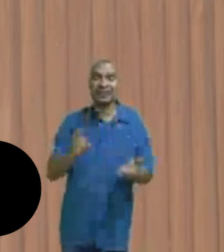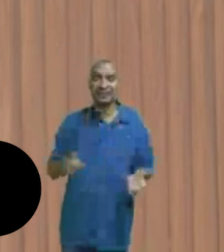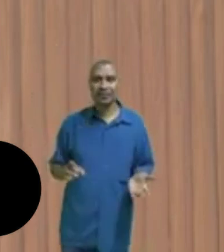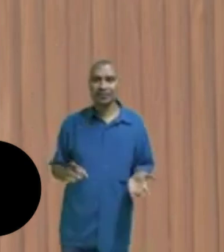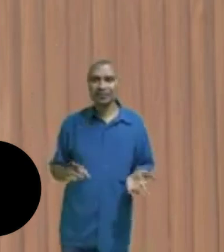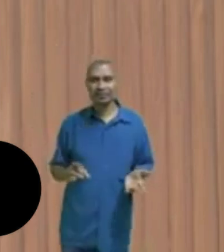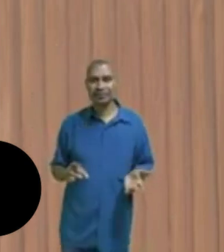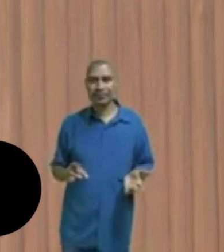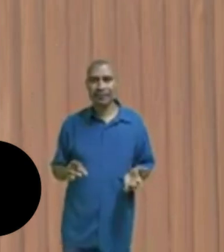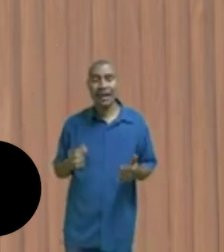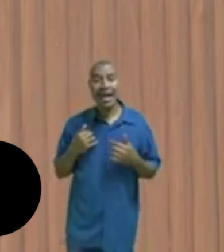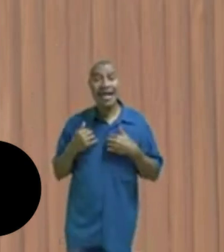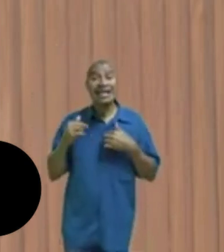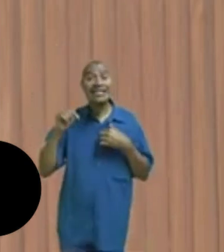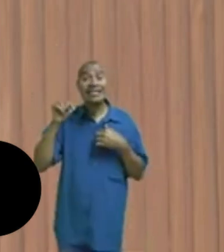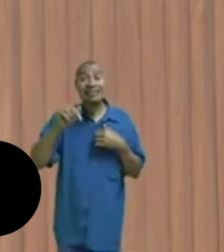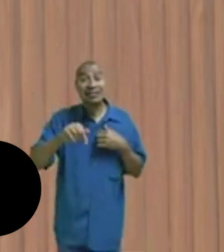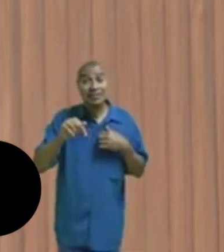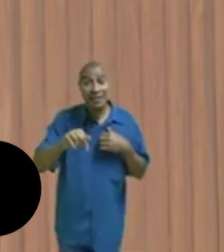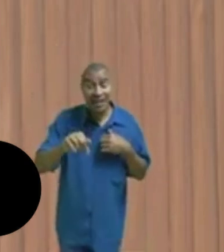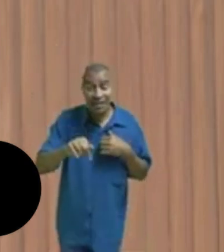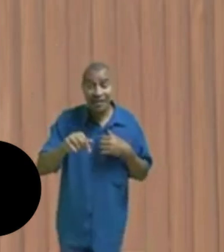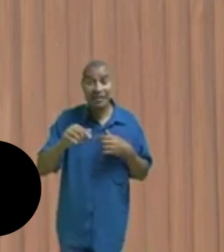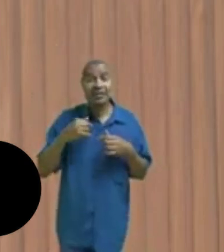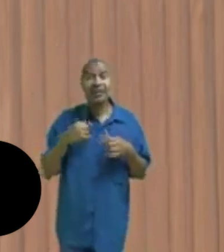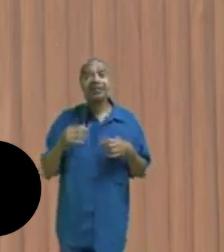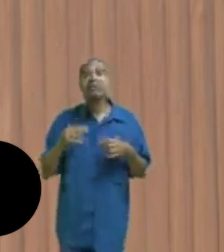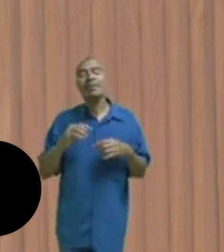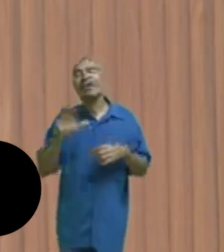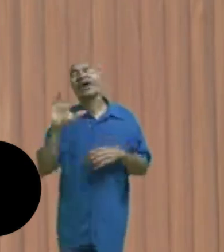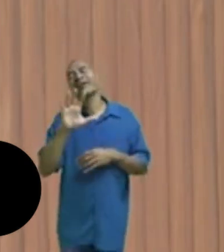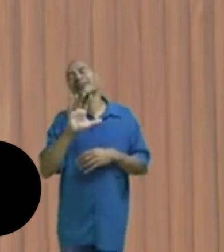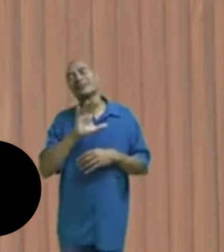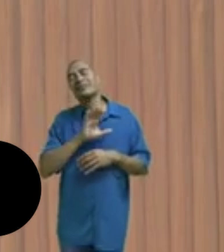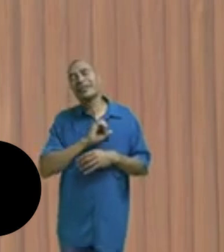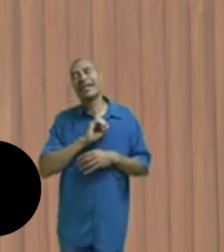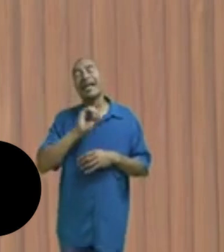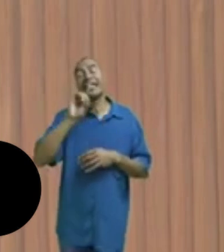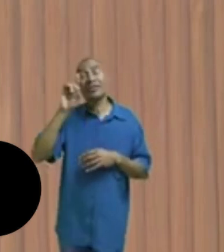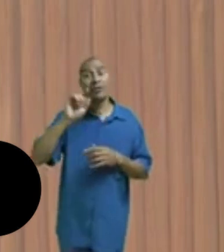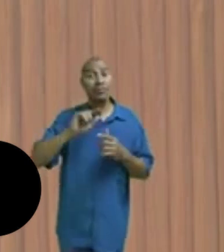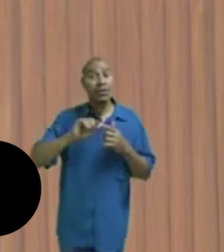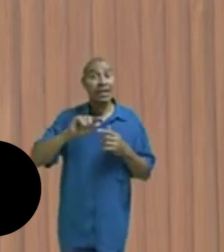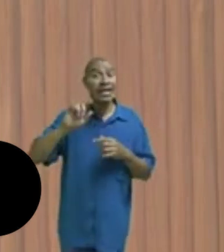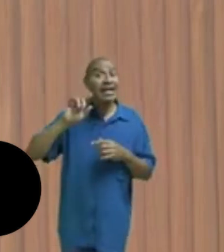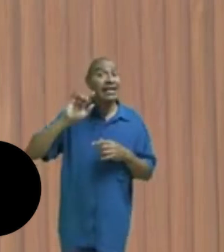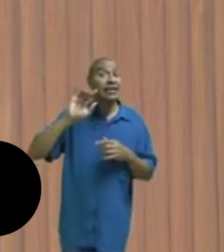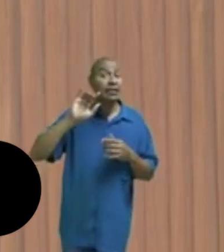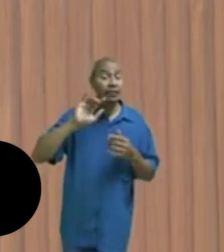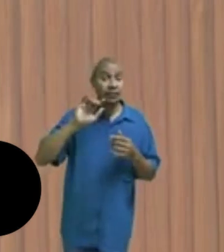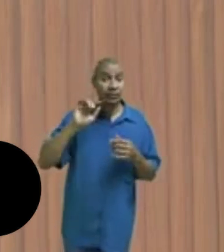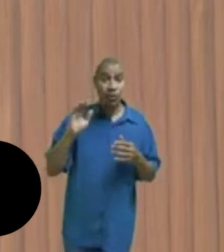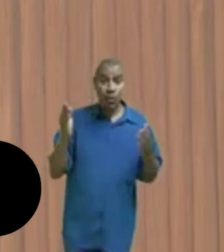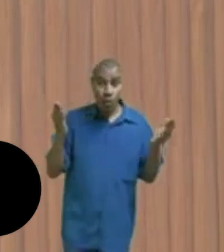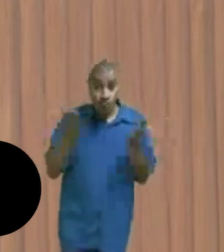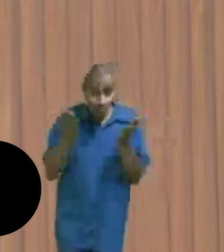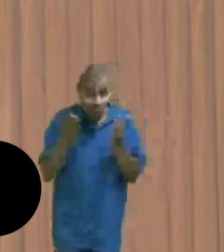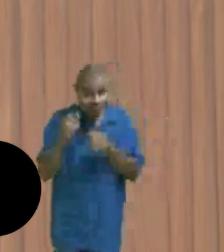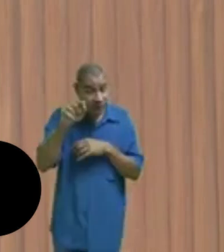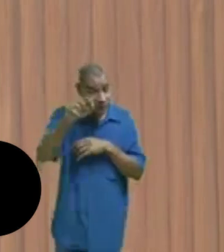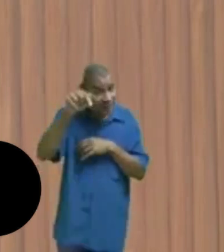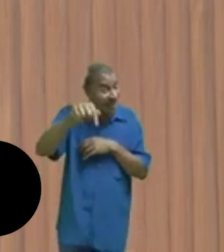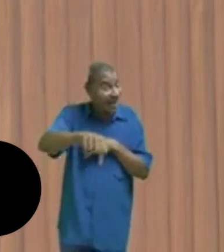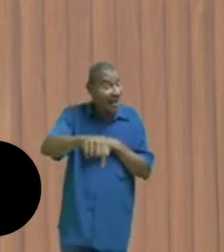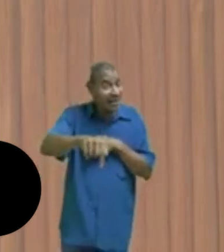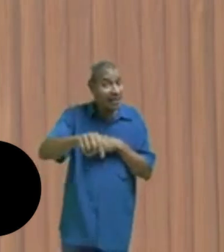Nós não estamos aqui nessa manhã porque estamos buscando Deus, irmãos. Nós estamos aqui porque Deus já nos encontrou.